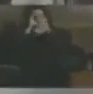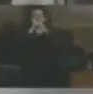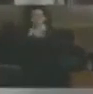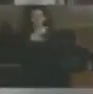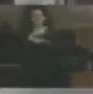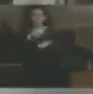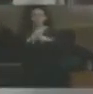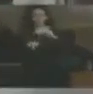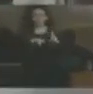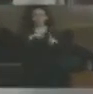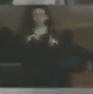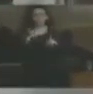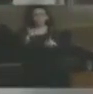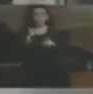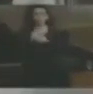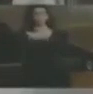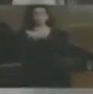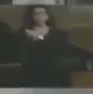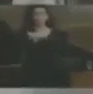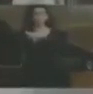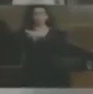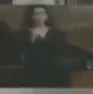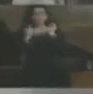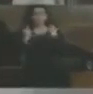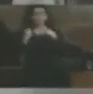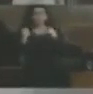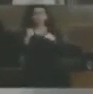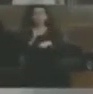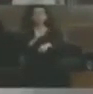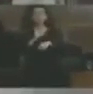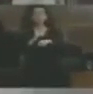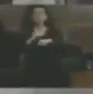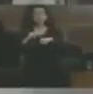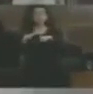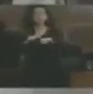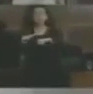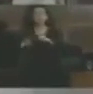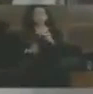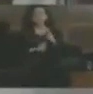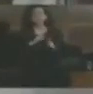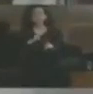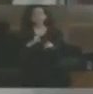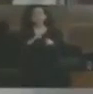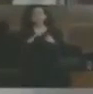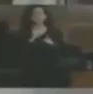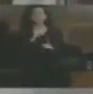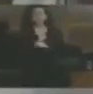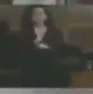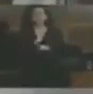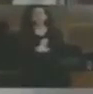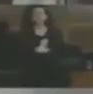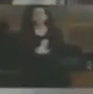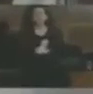povo brasileiro está sem emprego. Nós precisamos dar emprego para a população brasileira. Para com essa palhaçada